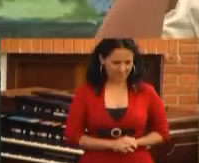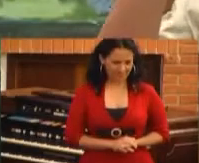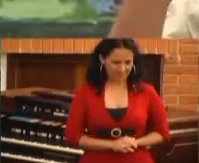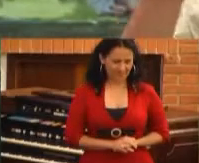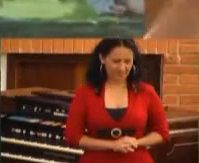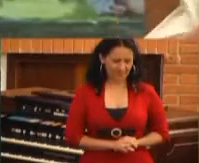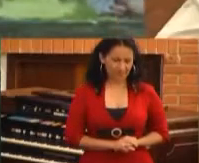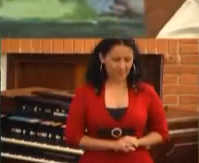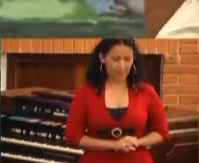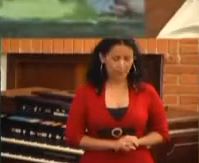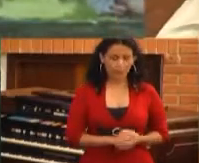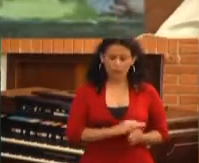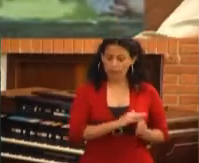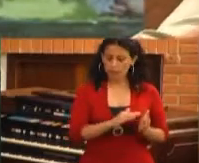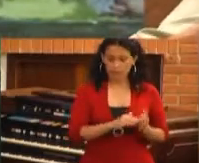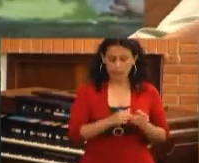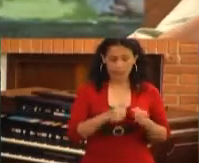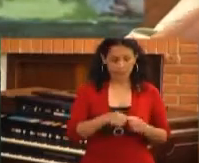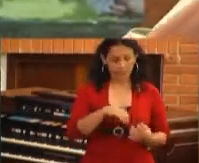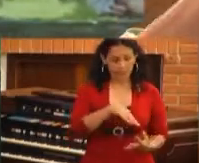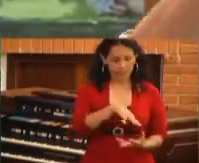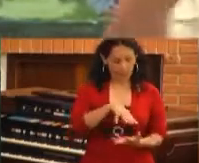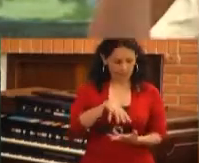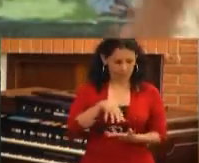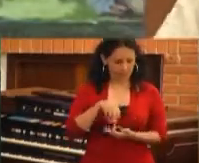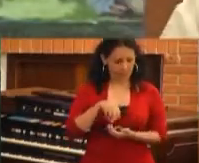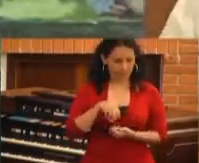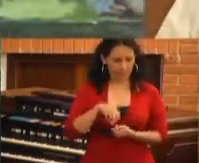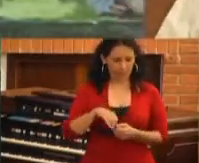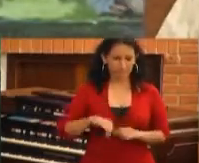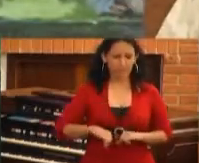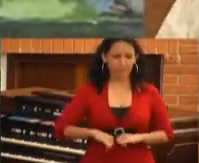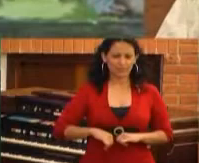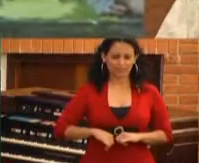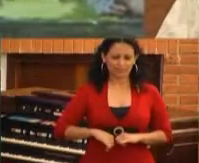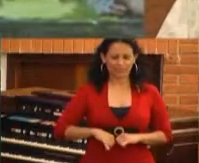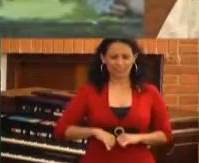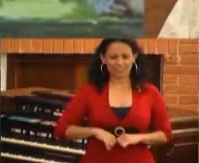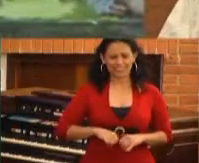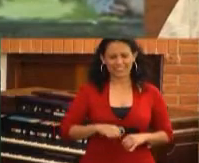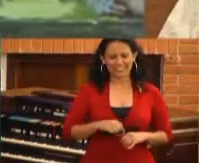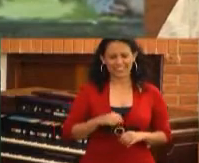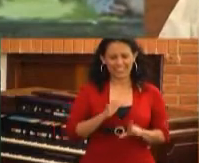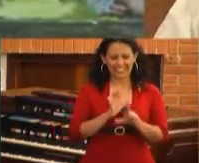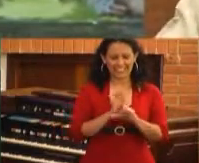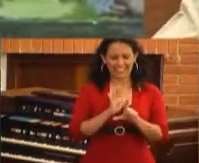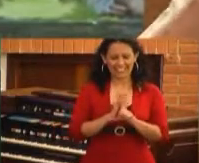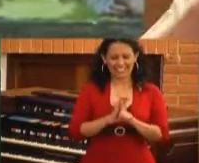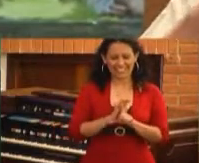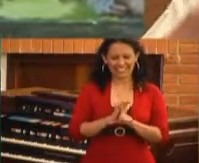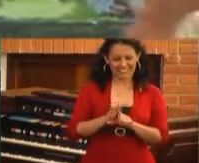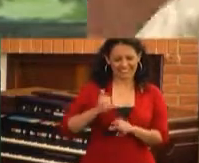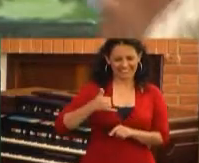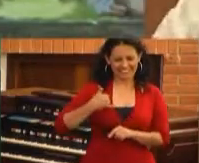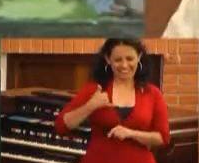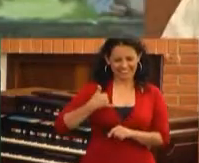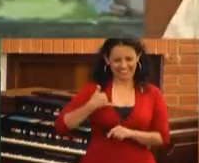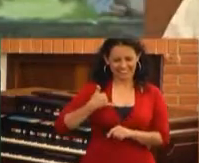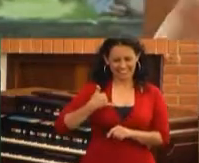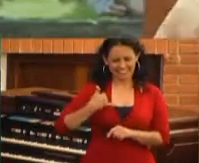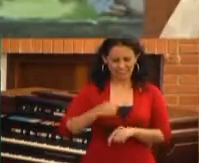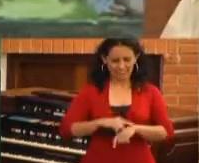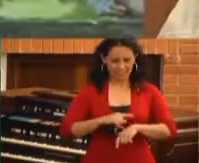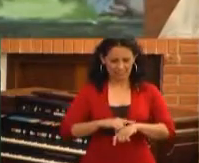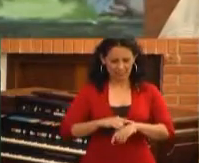Tudo neste mundo sofre a lei do envelhecimento. Tudo vai se destruindo,